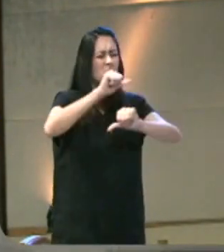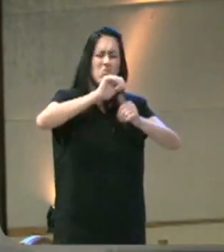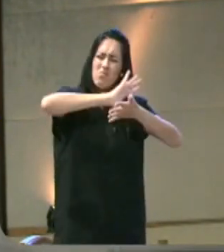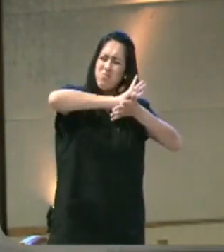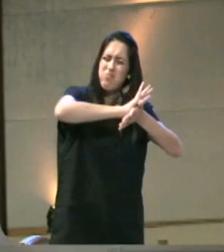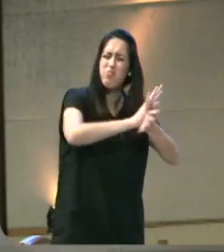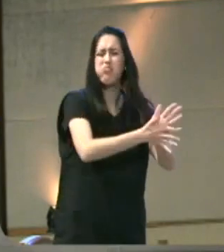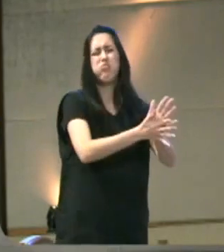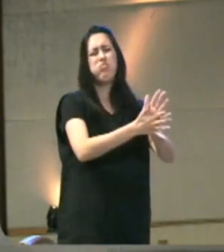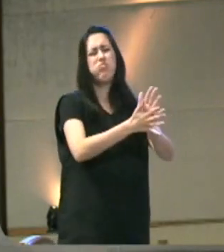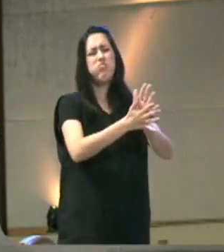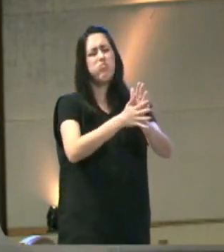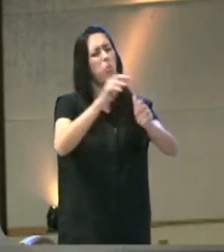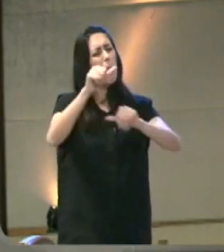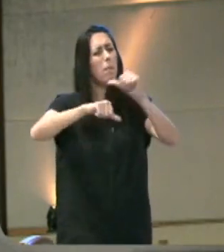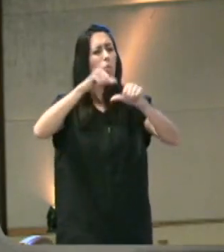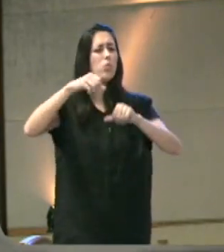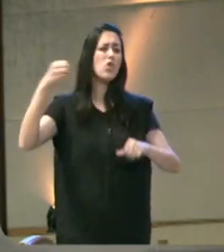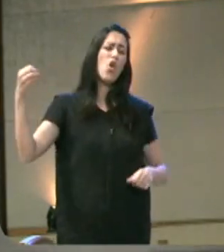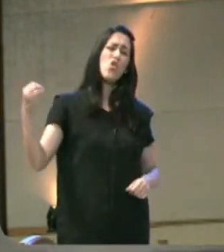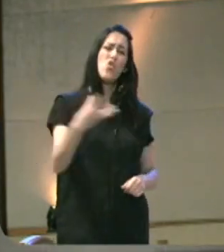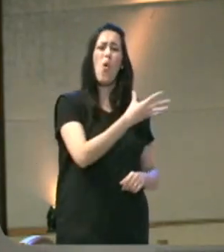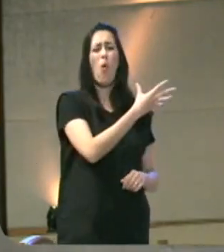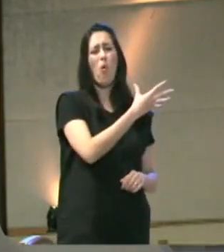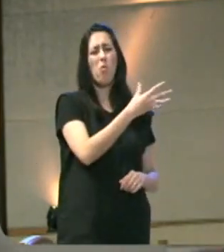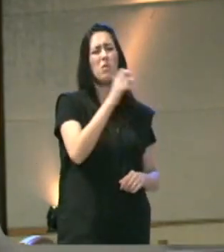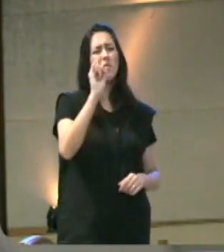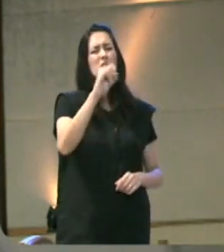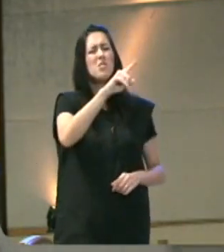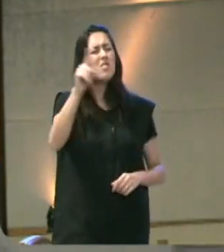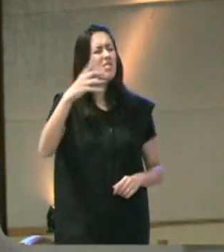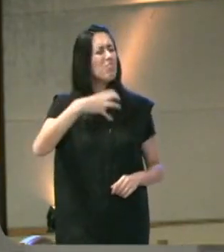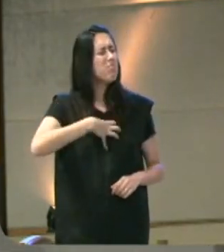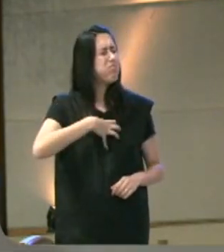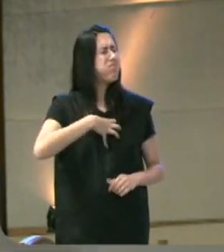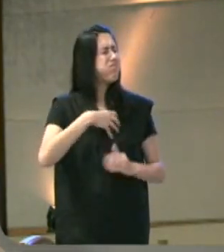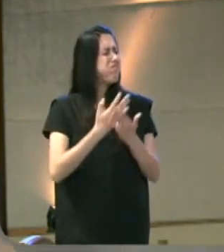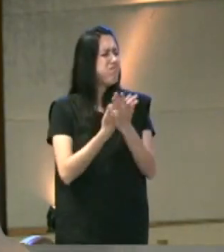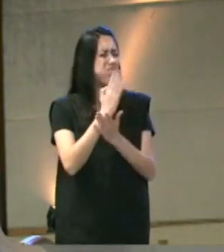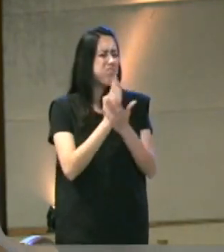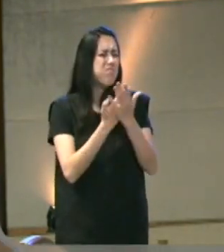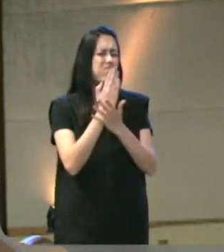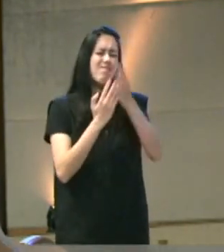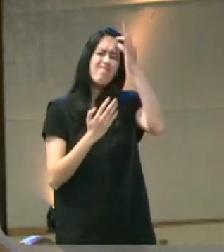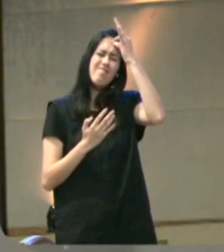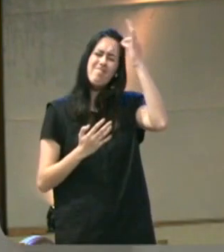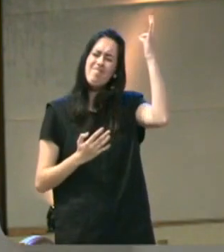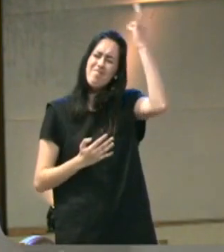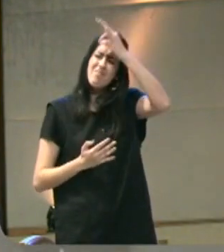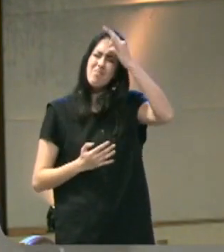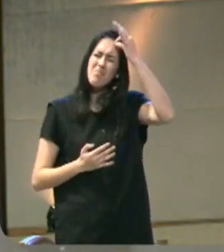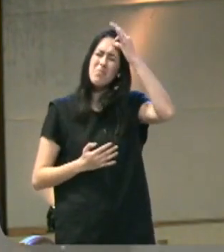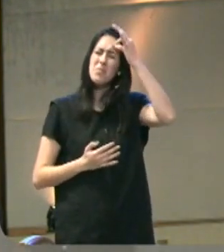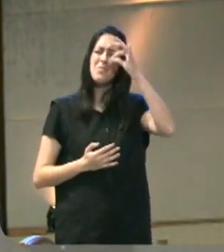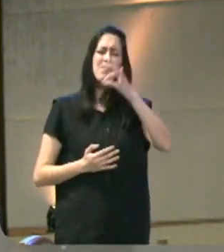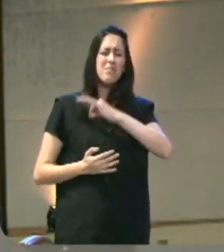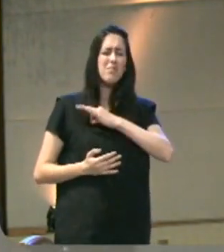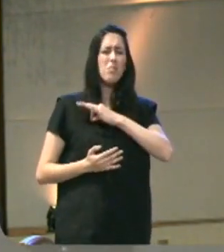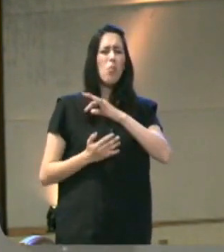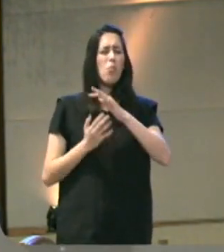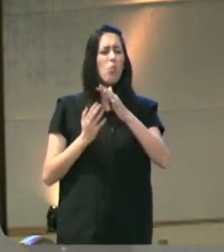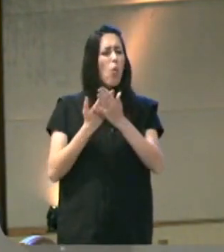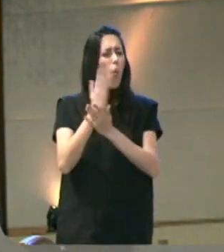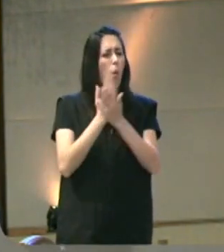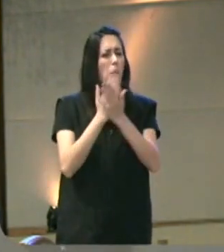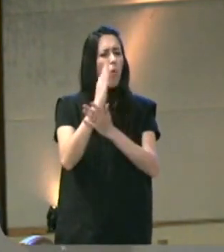processo de transformação na tua vida. Se você é essa pessoa a quem o Espírito Santo está falando, eu vou desafiar você, vou convidar